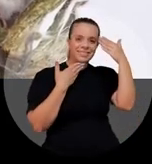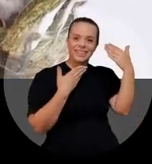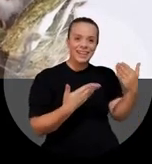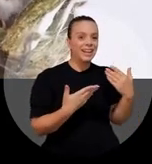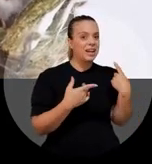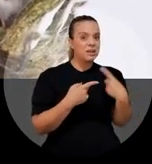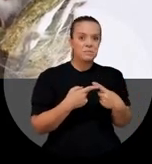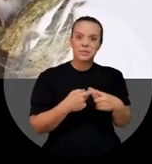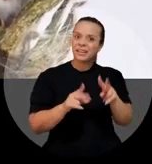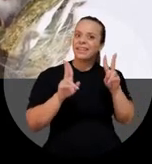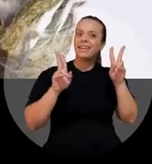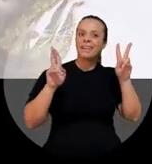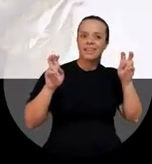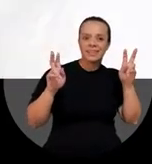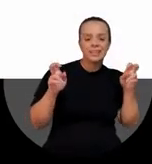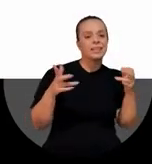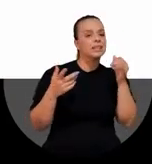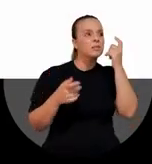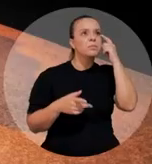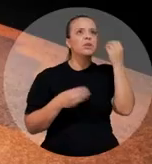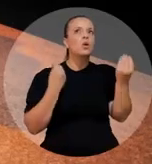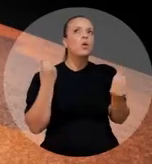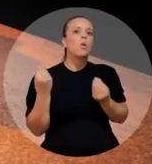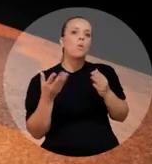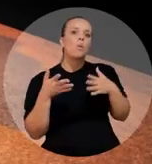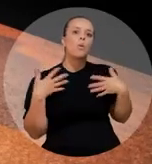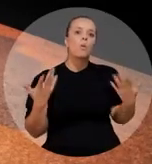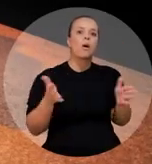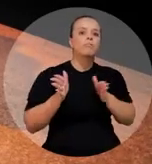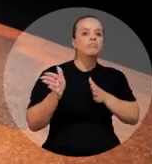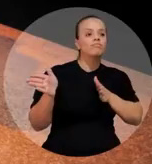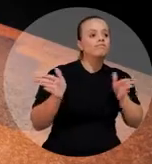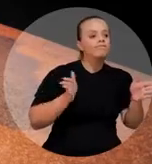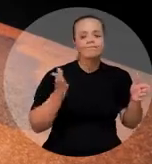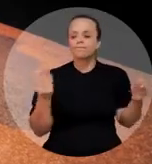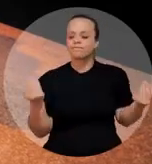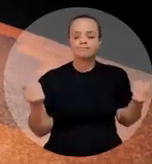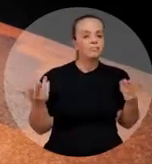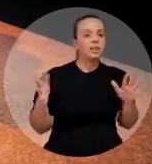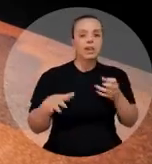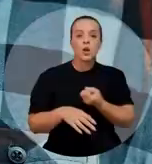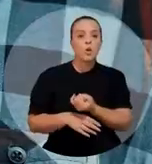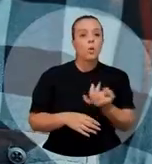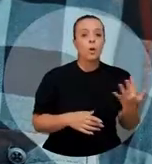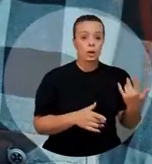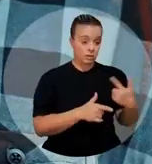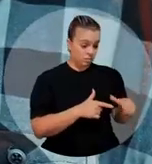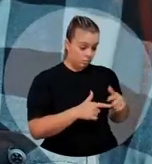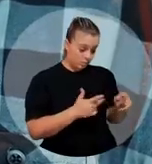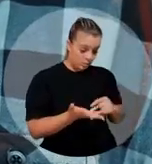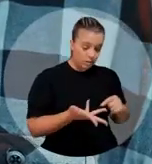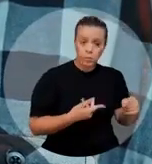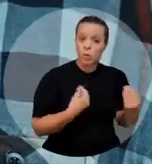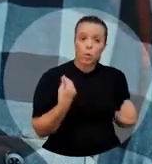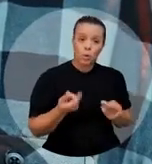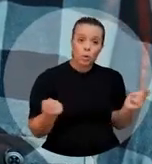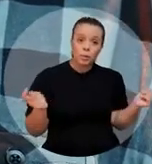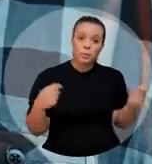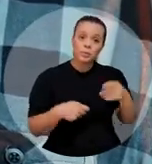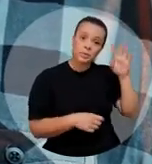Fico agradecido. E é mais nesse quesito, assim, pra que lado isso tem indo, quais são as